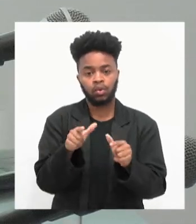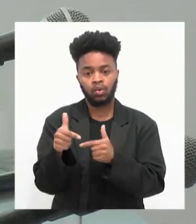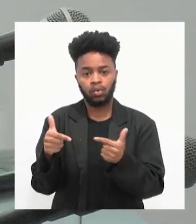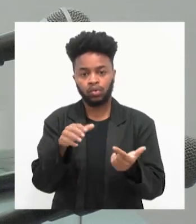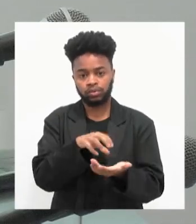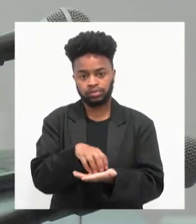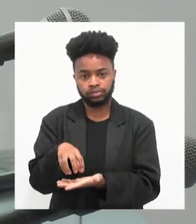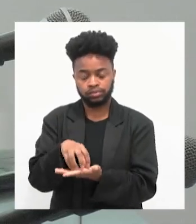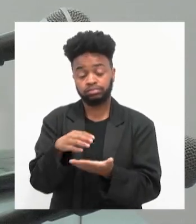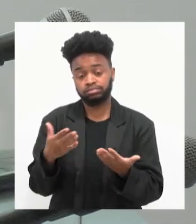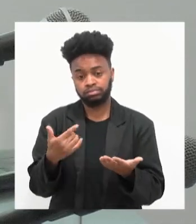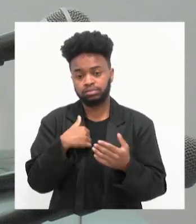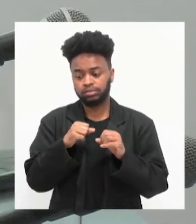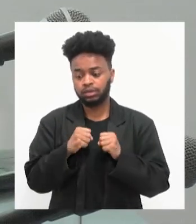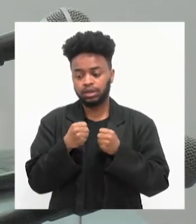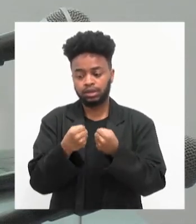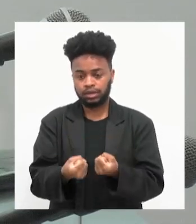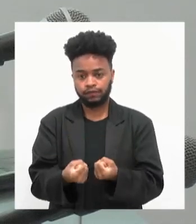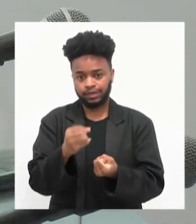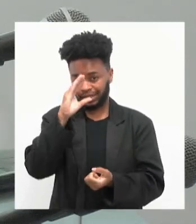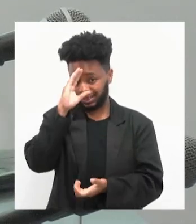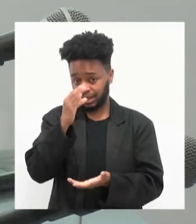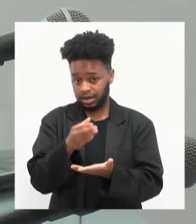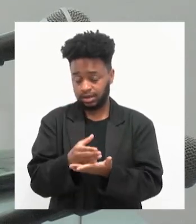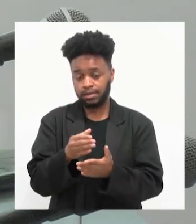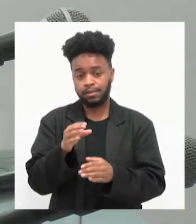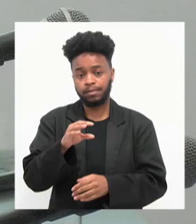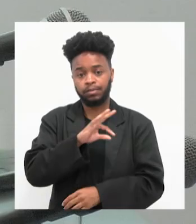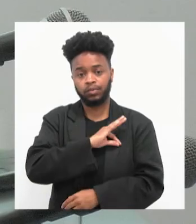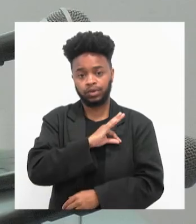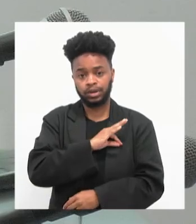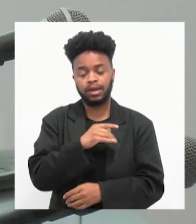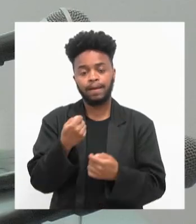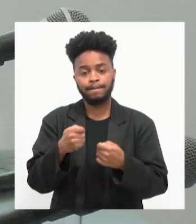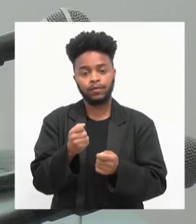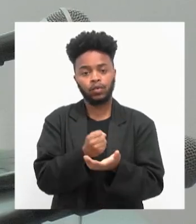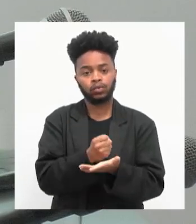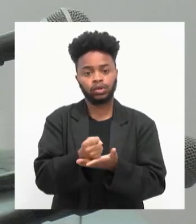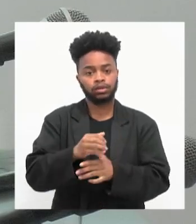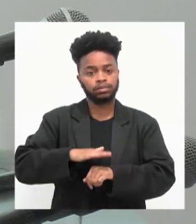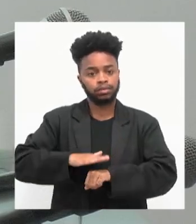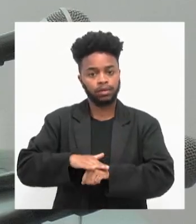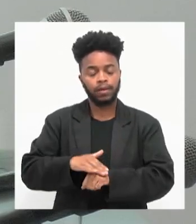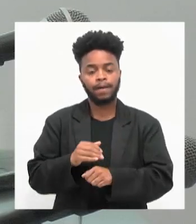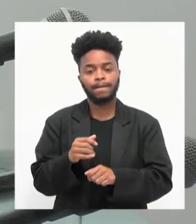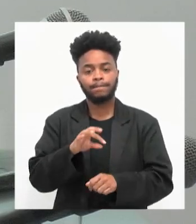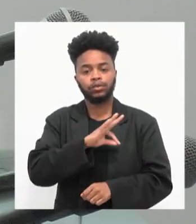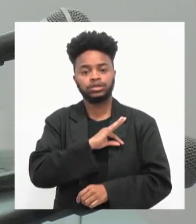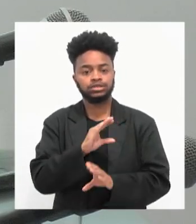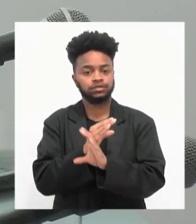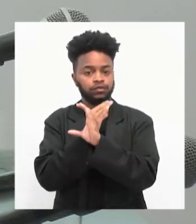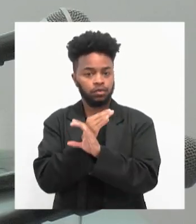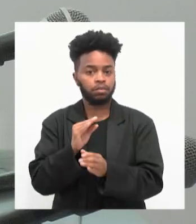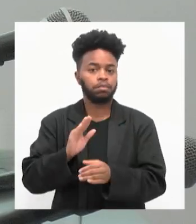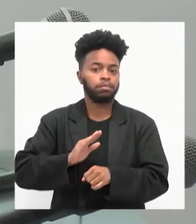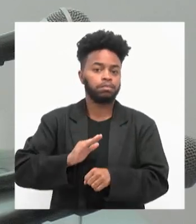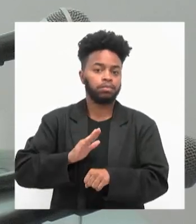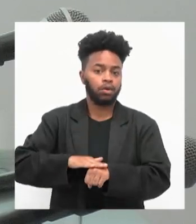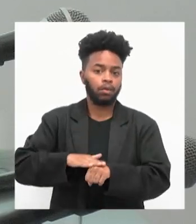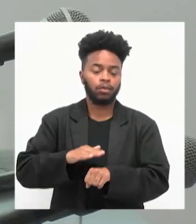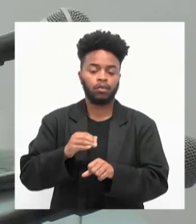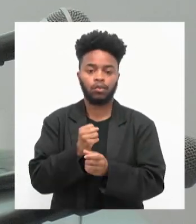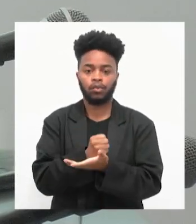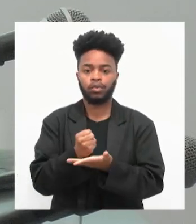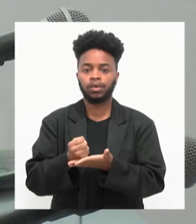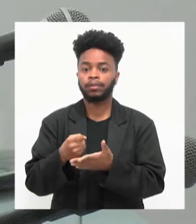morrer defendendo a tese de que a Polícia Militar tem que ter o seu contrato, a Polícia Civil tem que ter o seu contrato, até porque um contrato